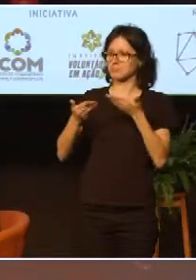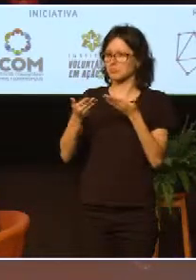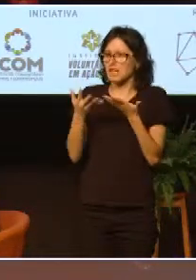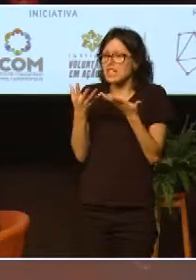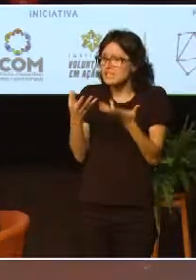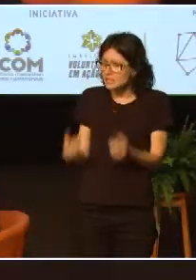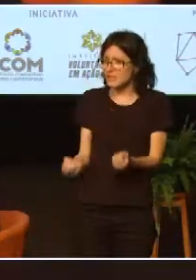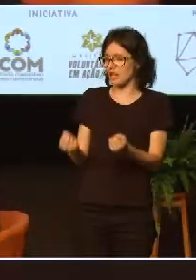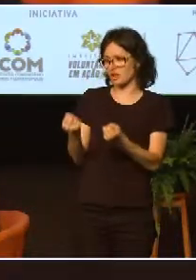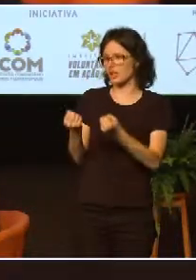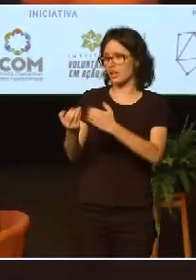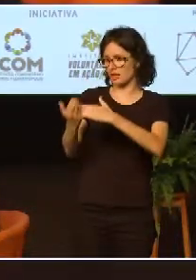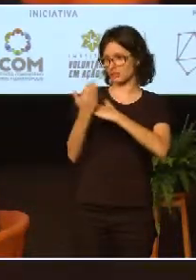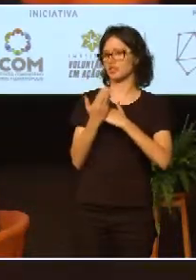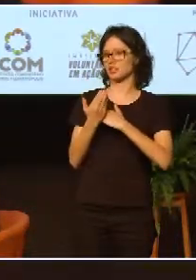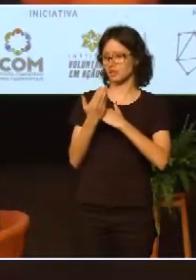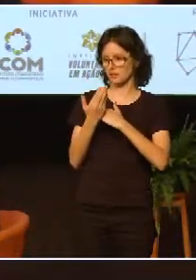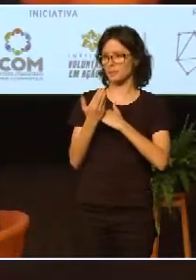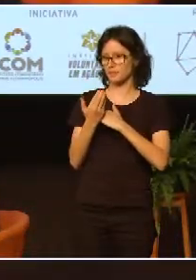acolhido